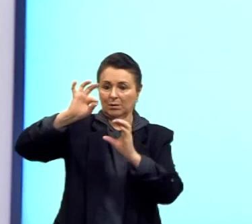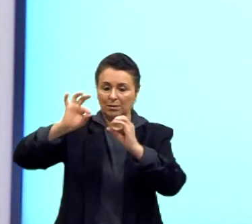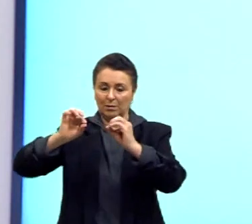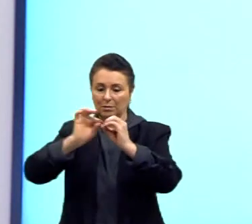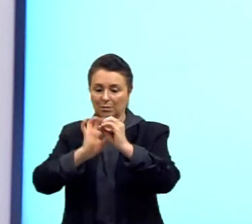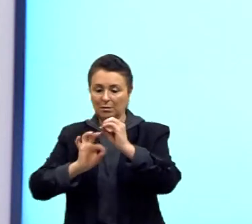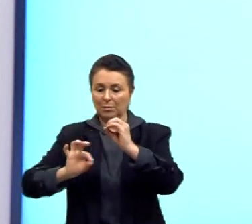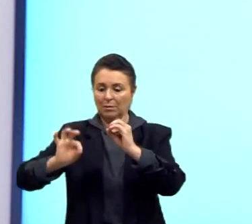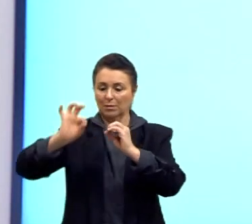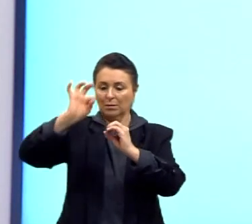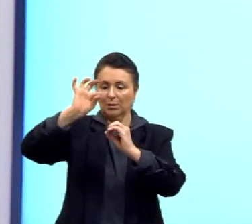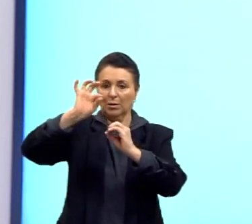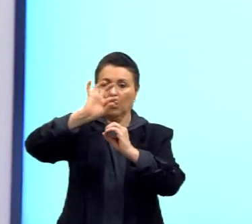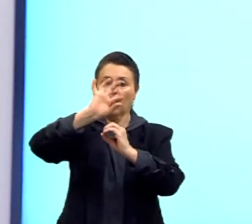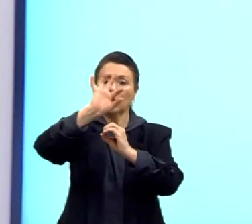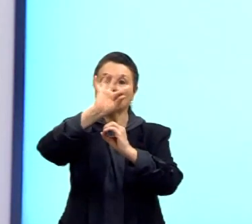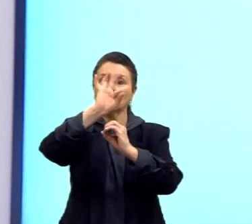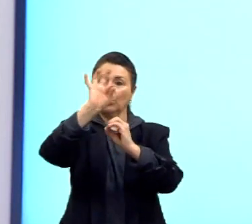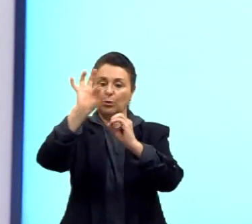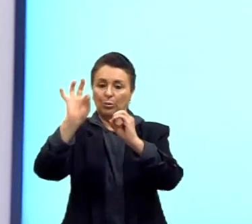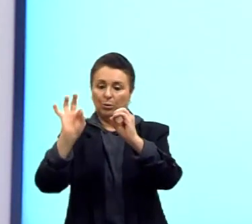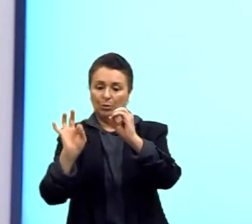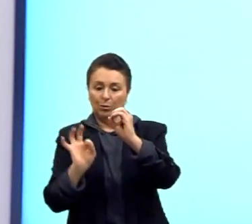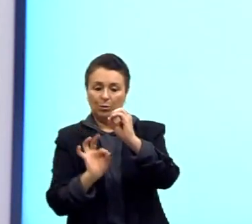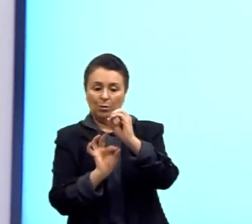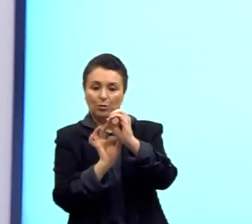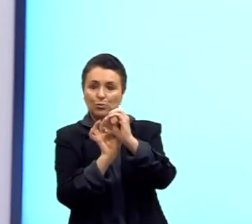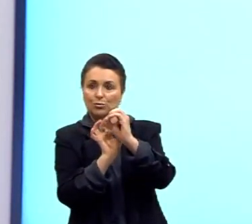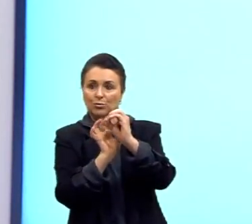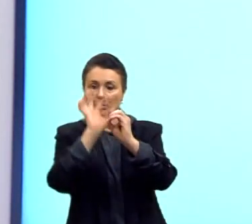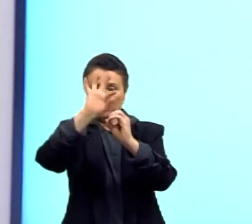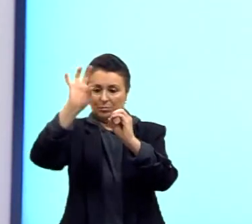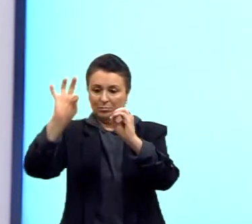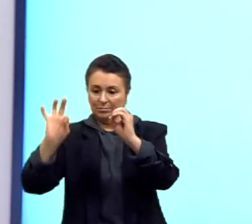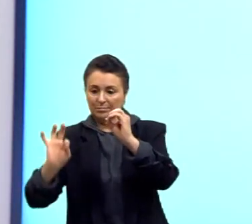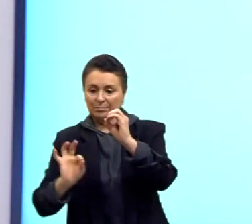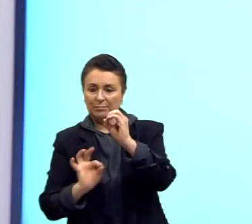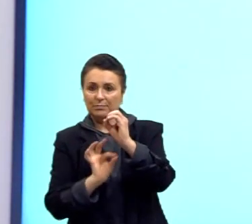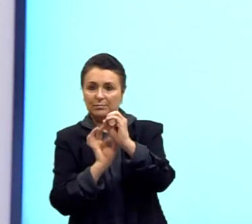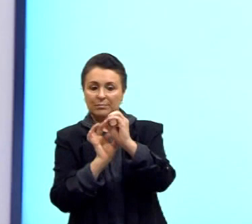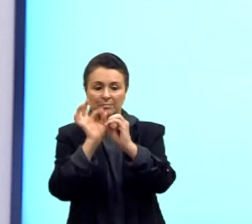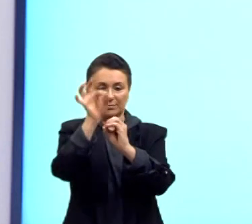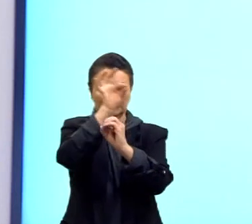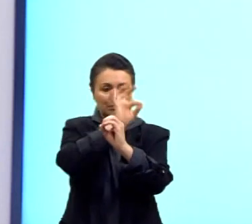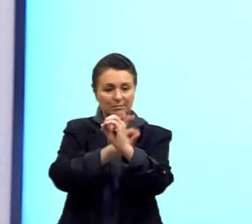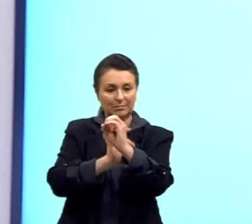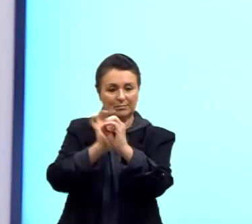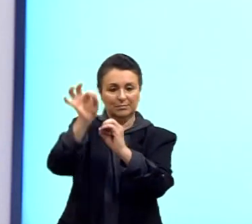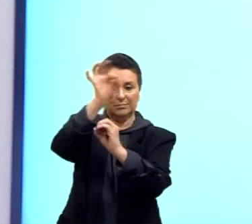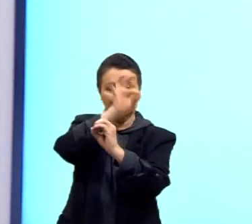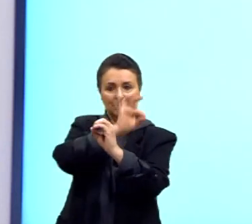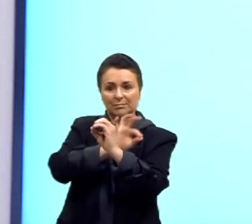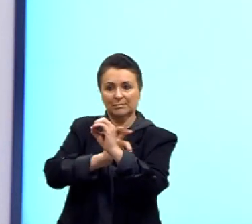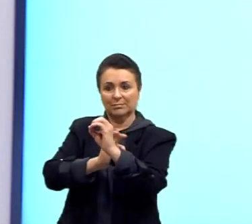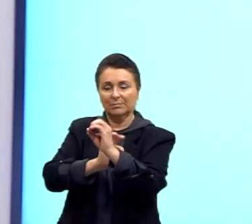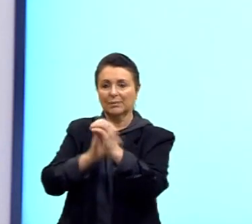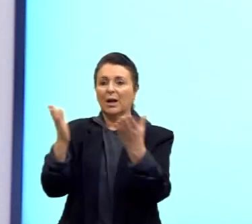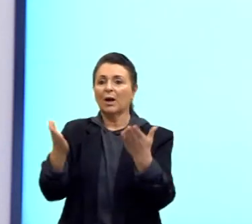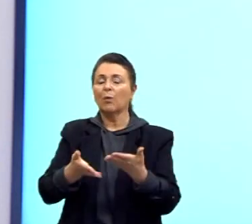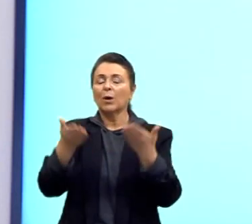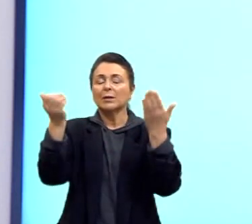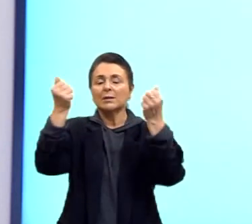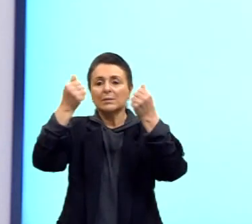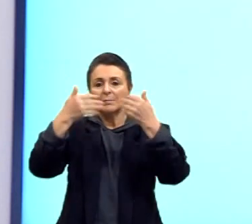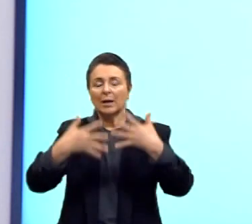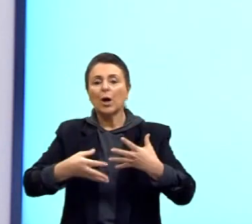movimento nela saem do Norte são importante e entram no Sul a e agora a gente já consegue explicar né como que